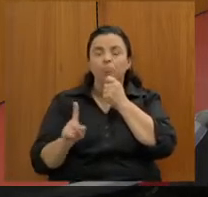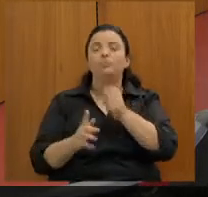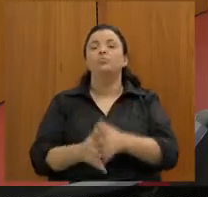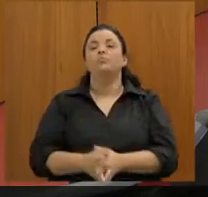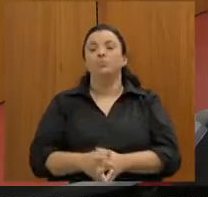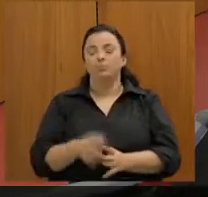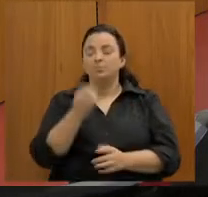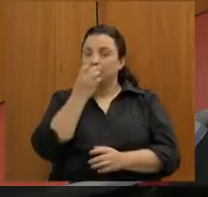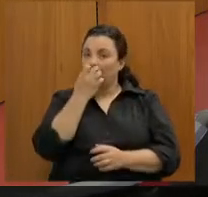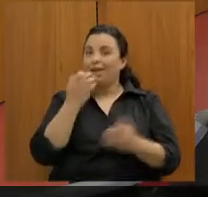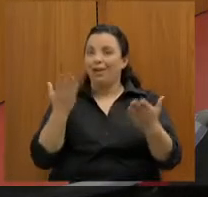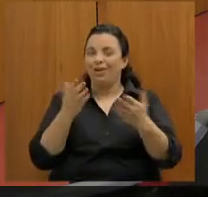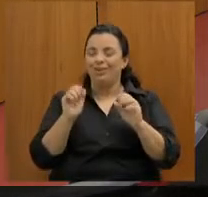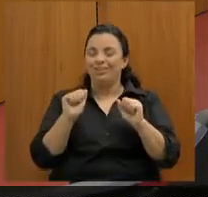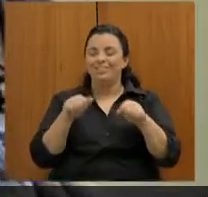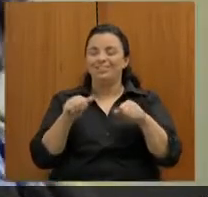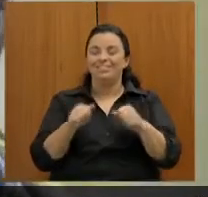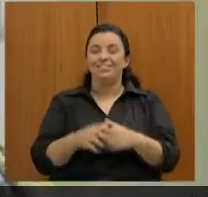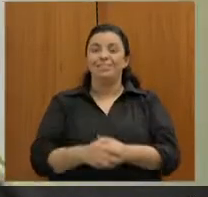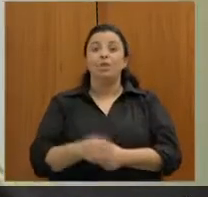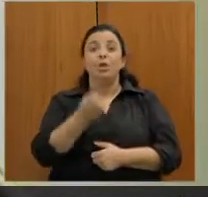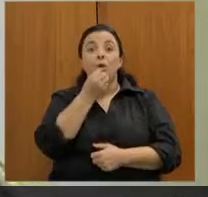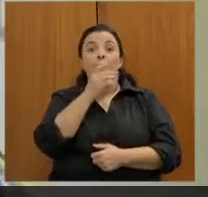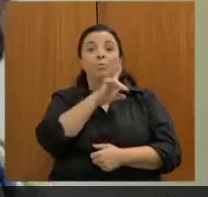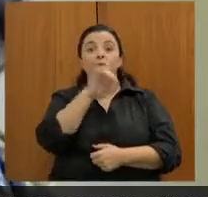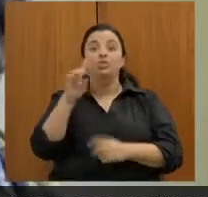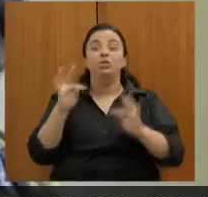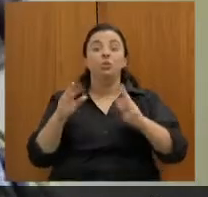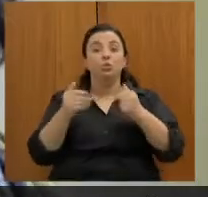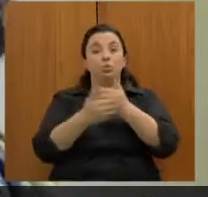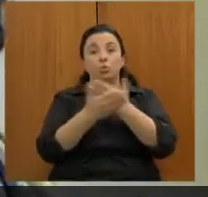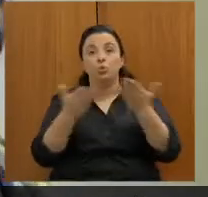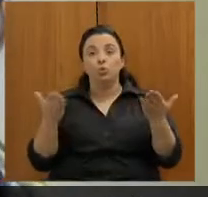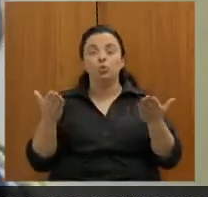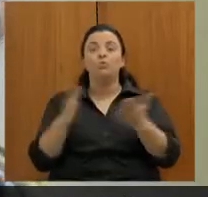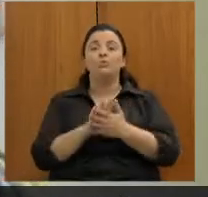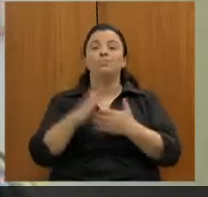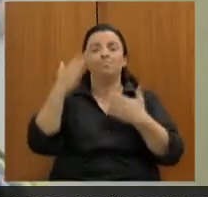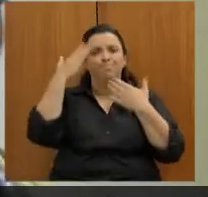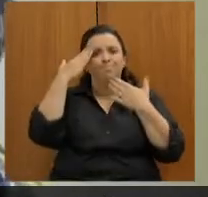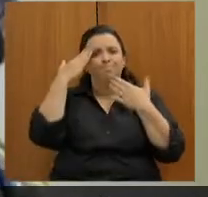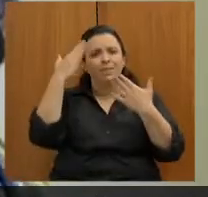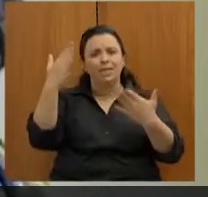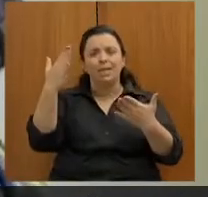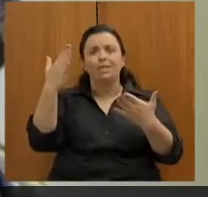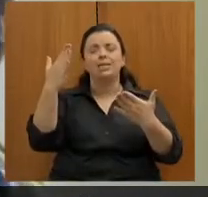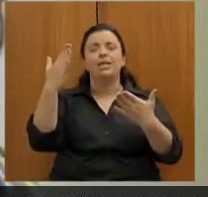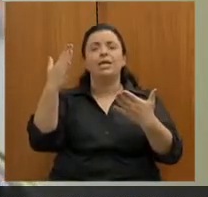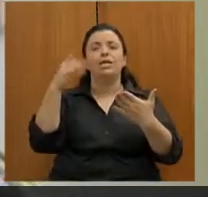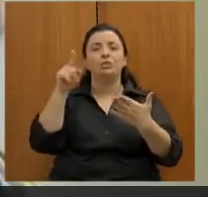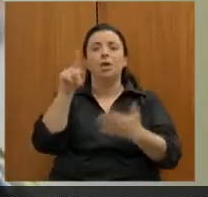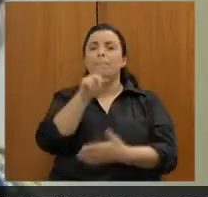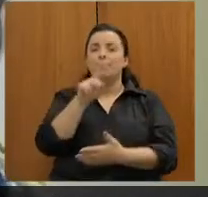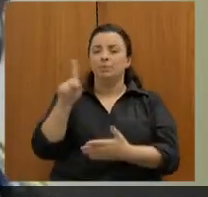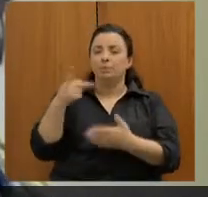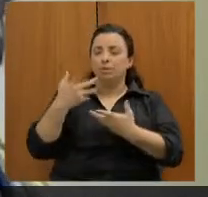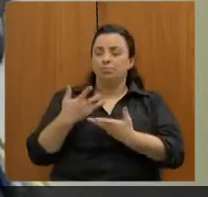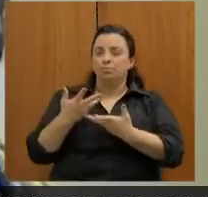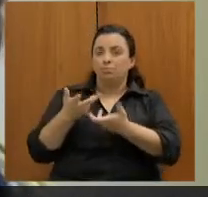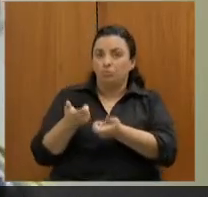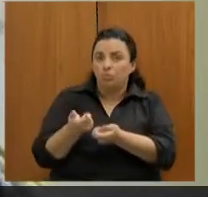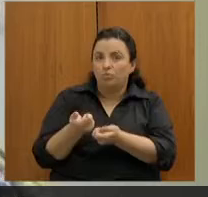para Deus bom dia a todos de todos agradeço muito a presidenta pelo